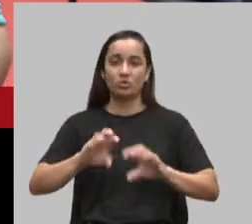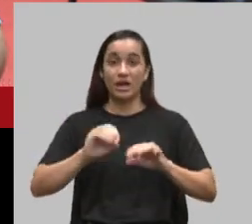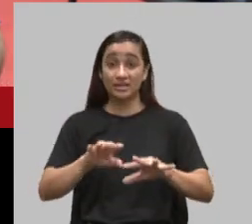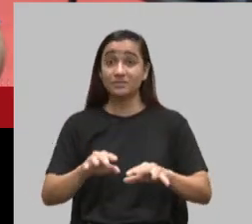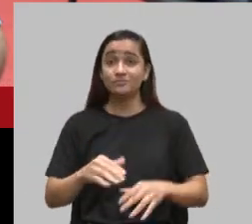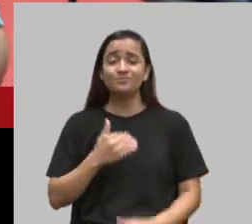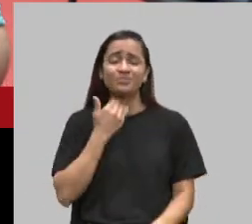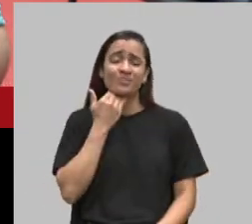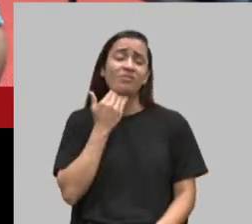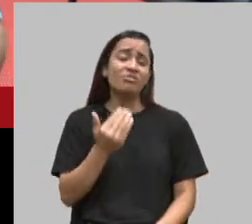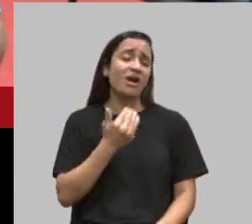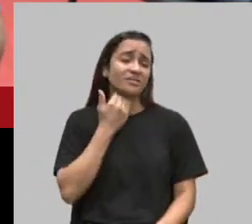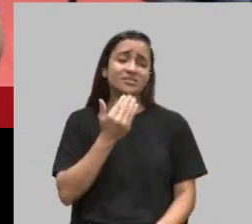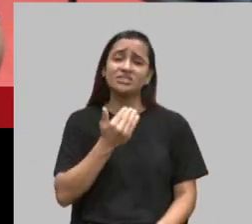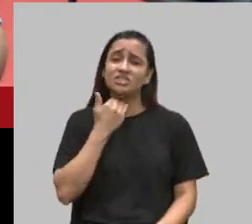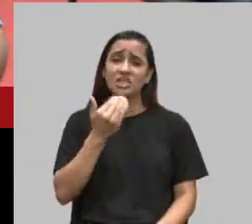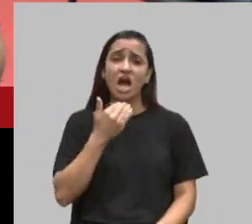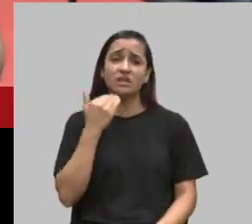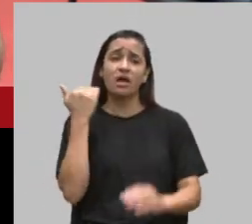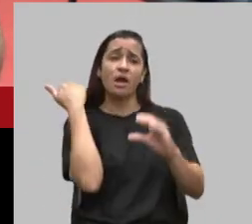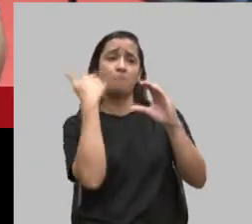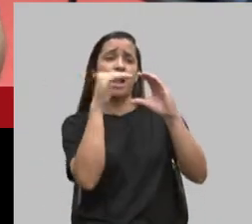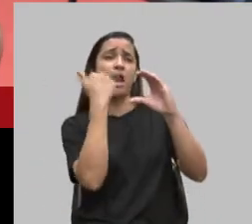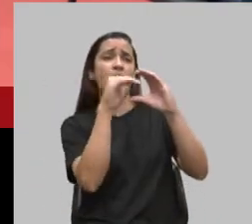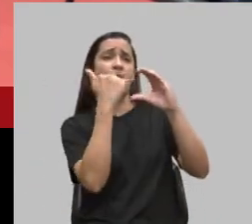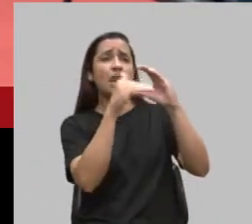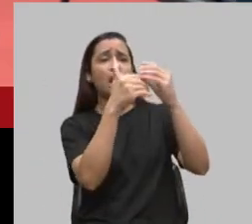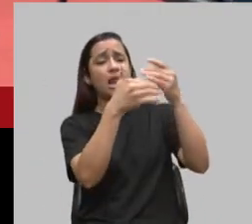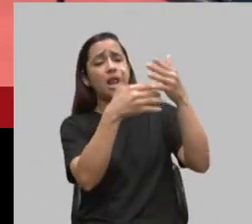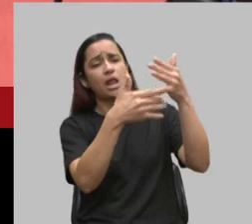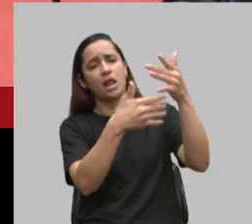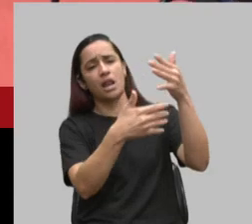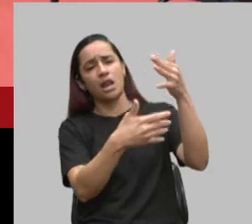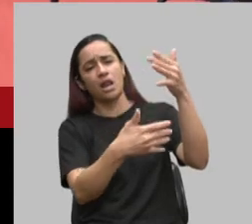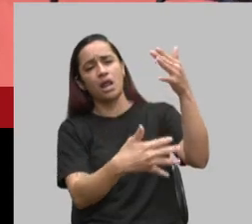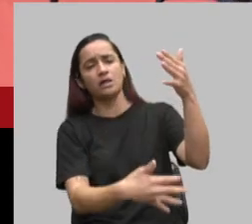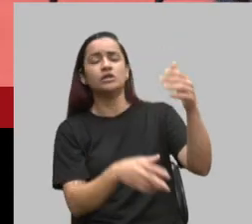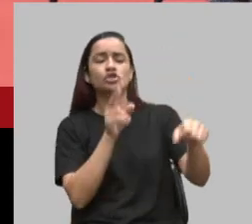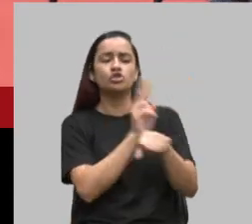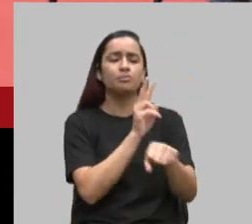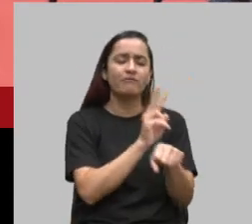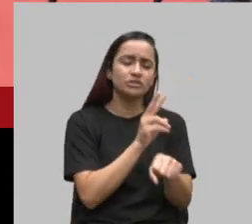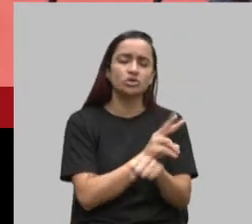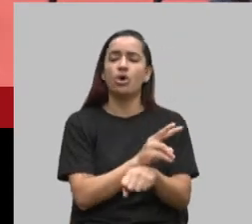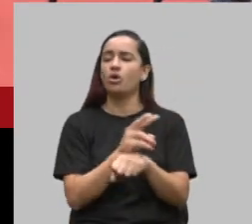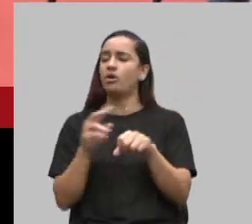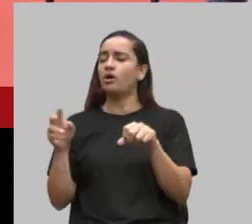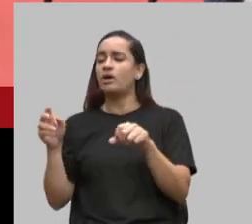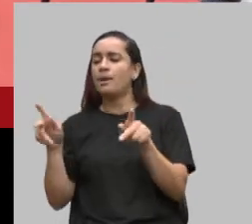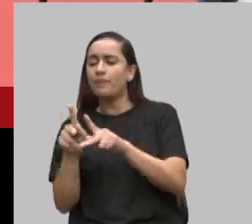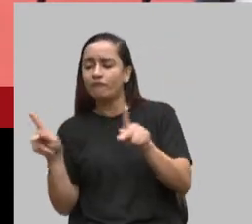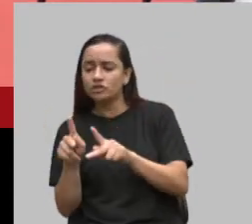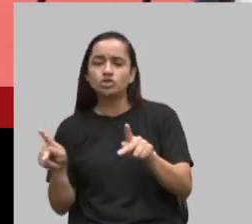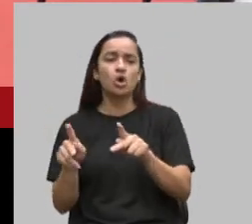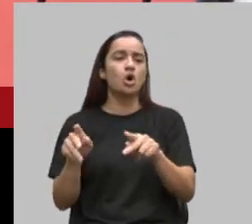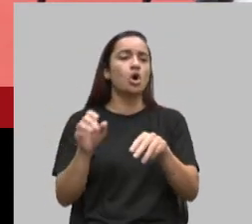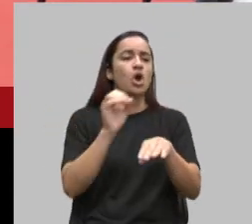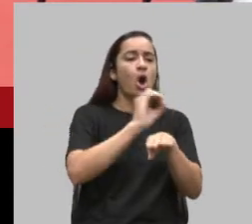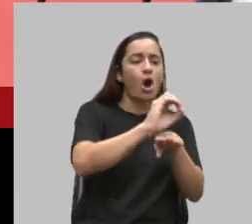o e-mail de supervisora de professora de workshop de